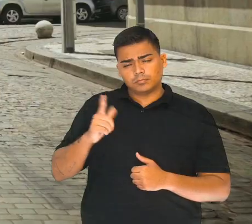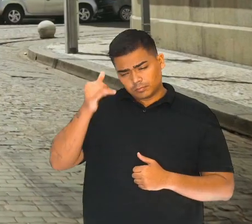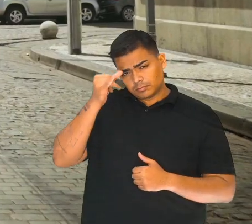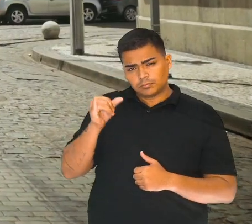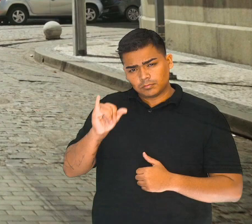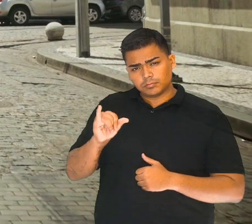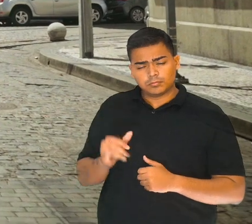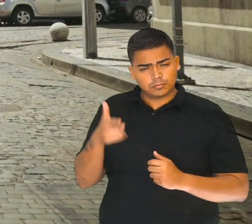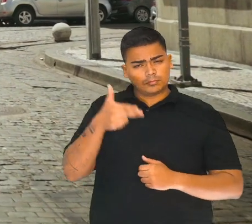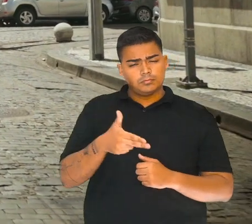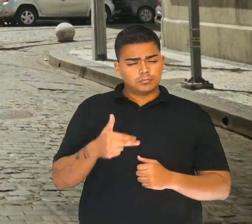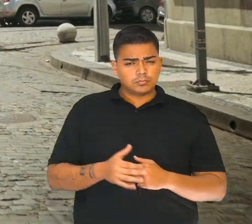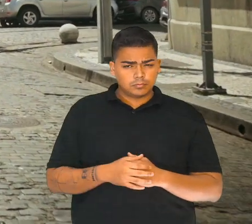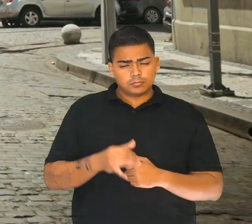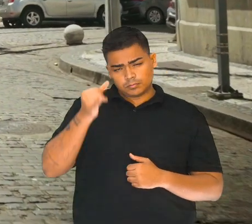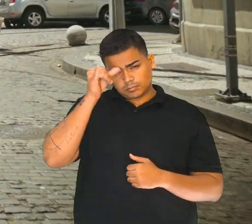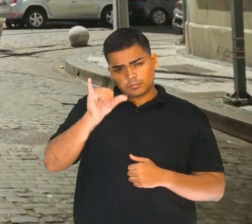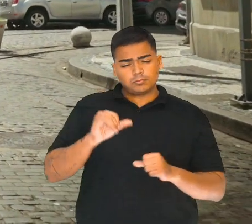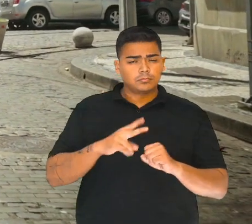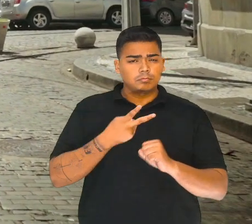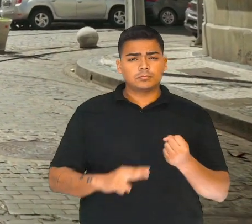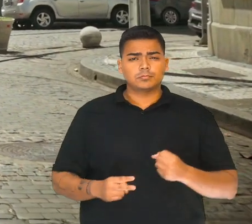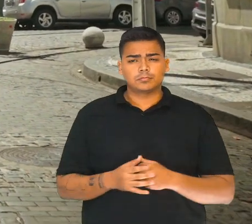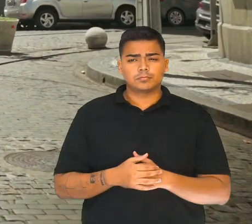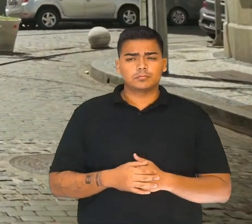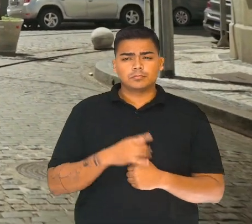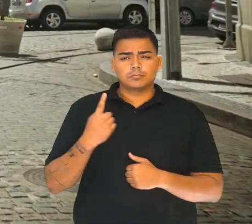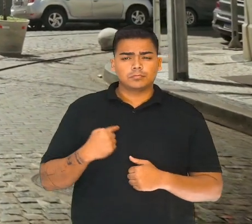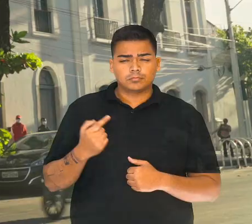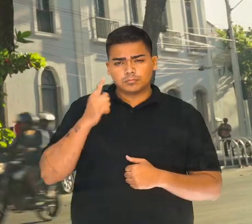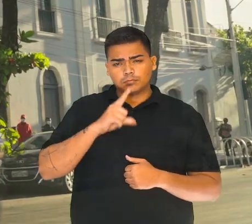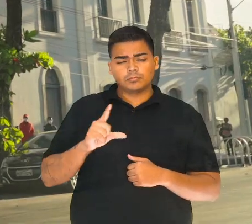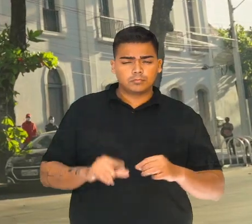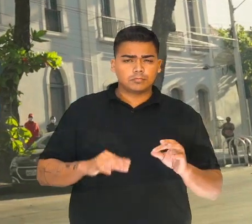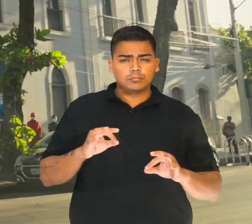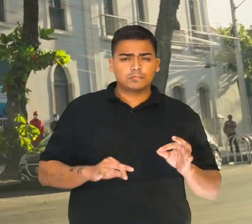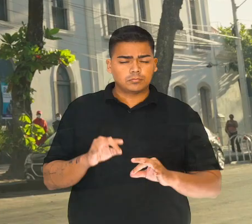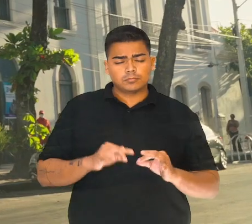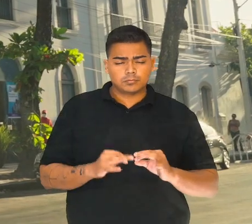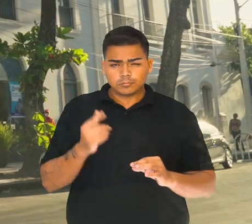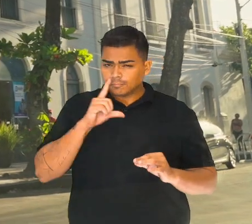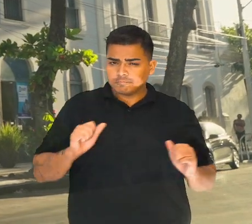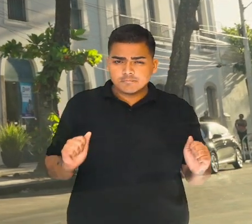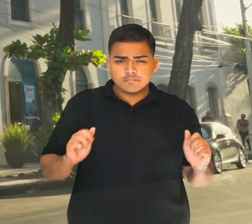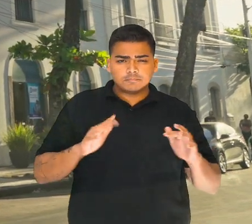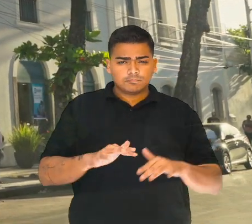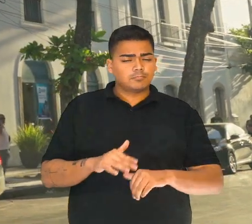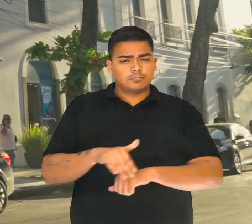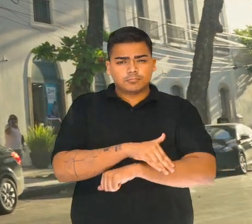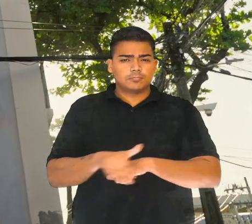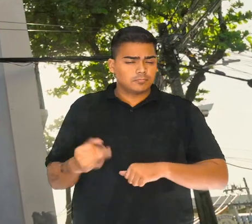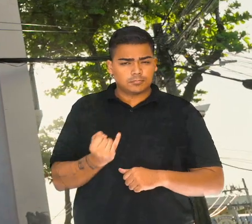impede o assalto, impede a violência. A gente criou o fenômeno da reocupação